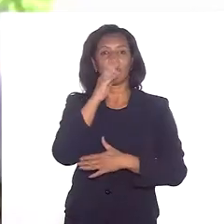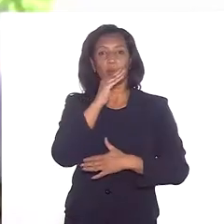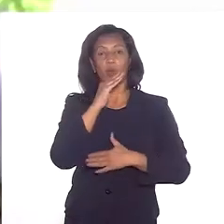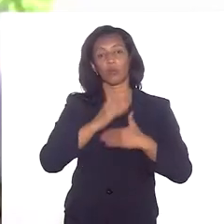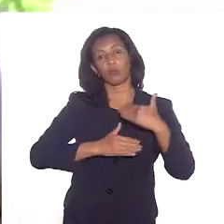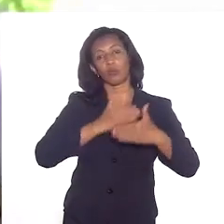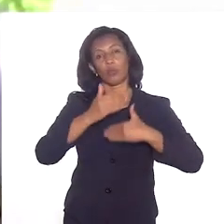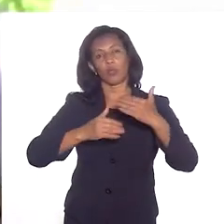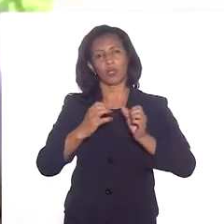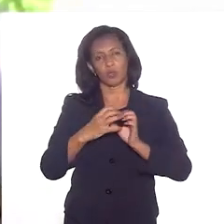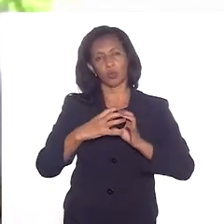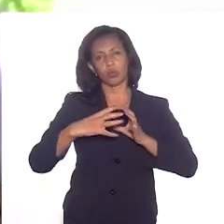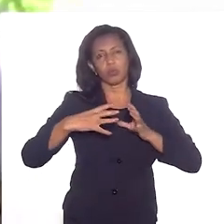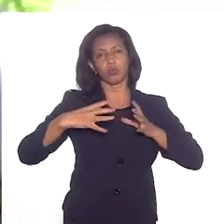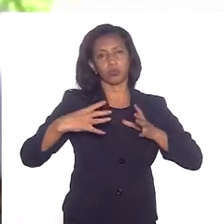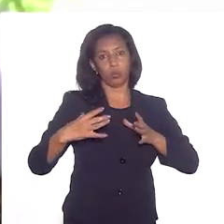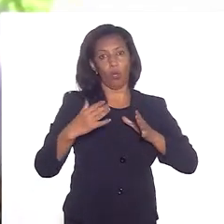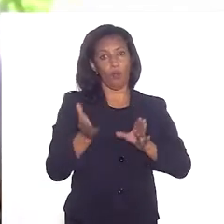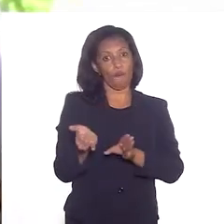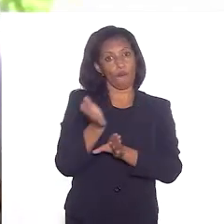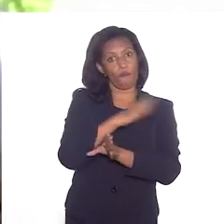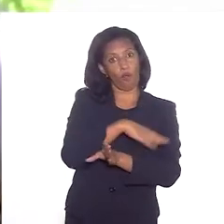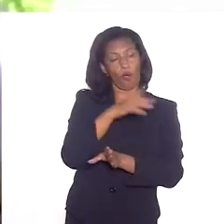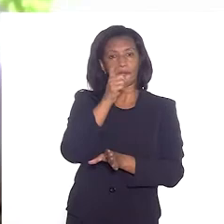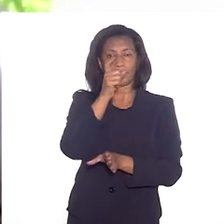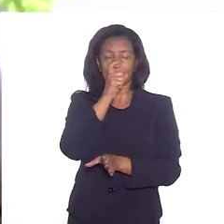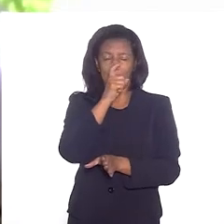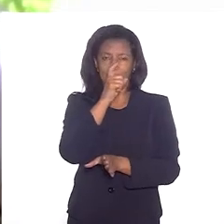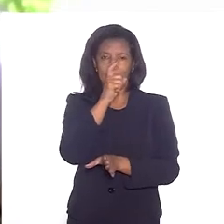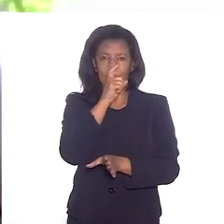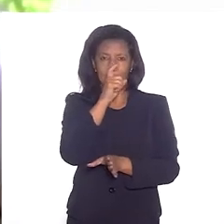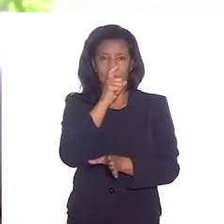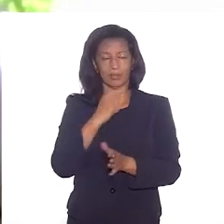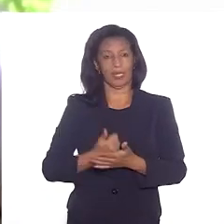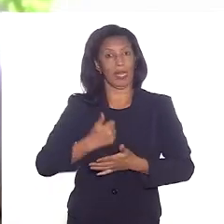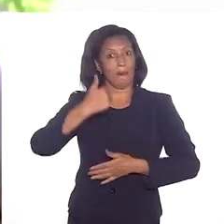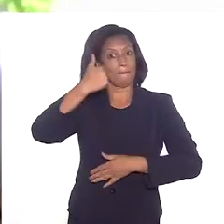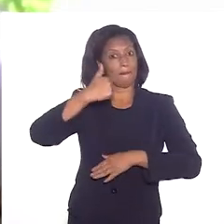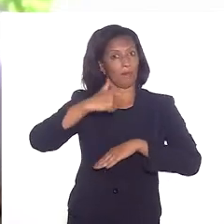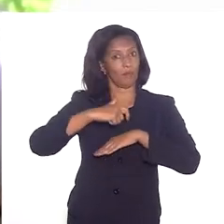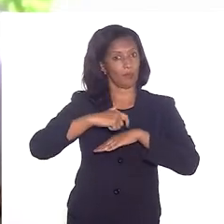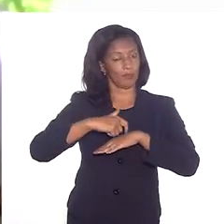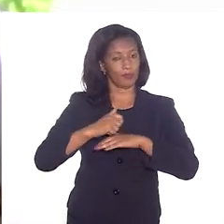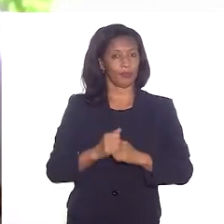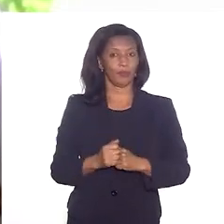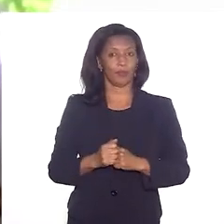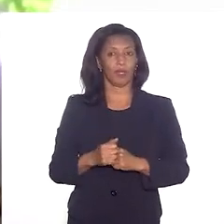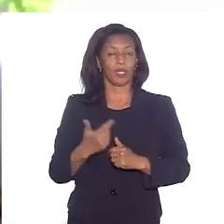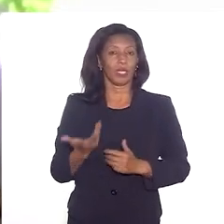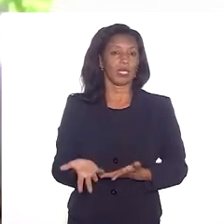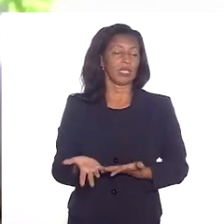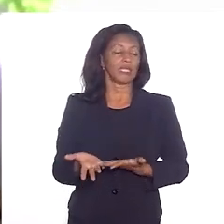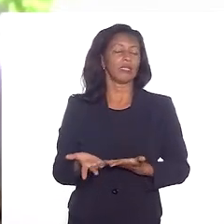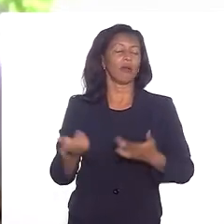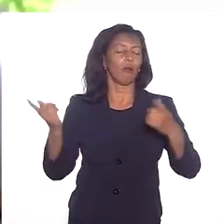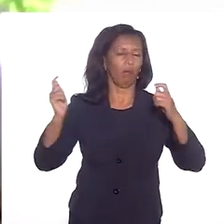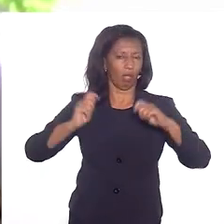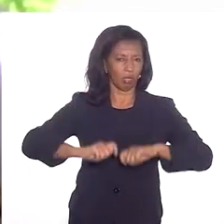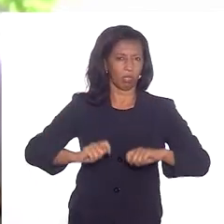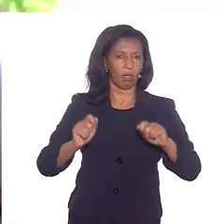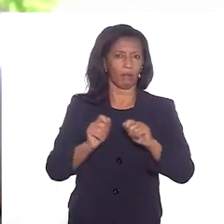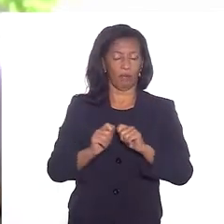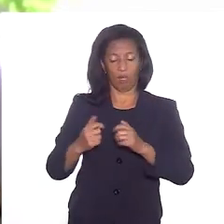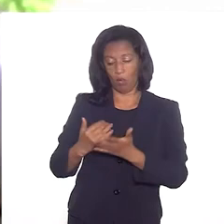todo o processo de fermentação fora da geladeira, né? Dessa primeira etapa, em torno de 5 a 6 horas,